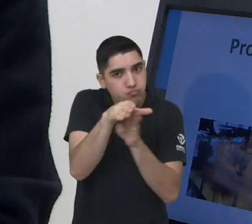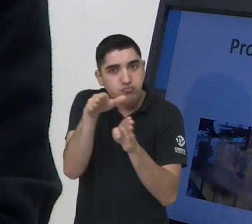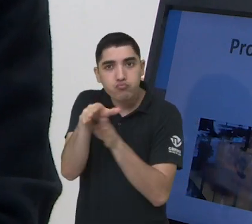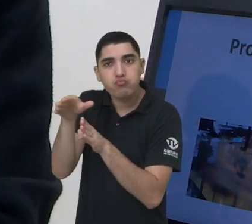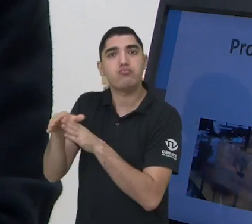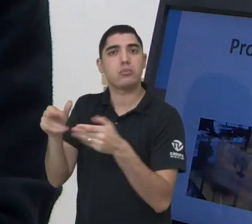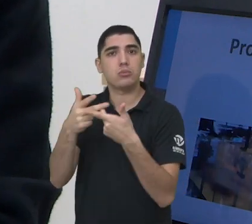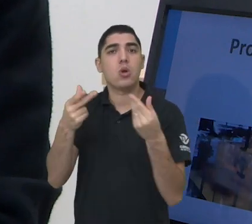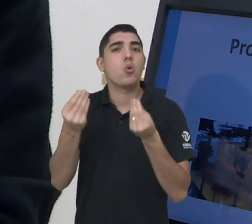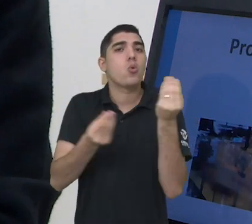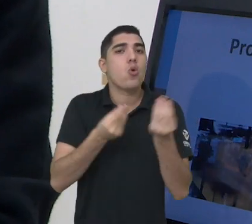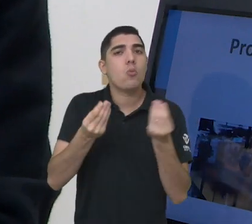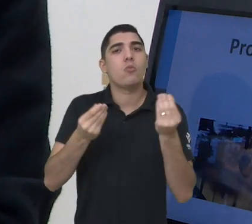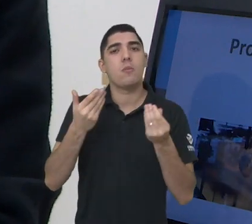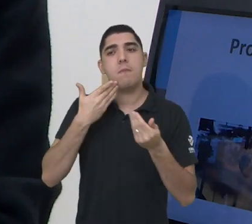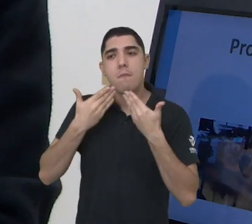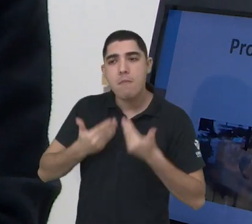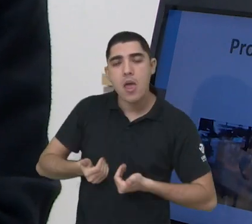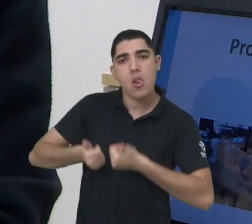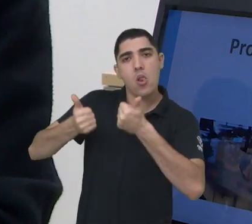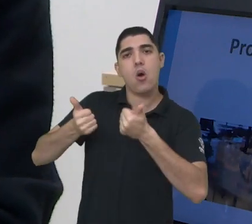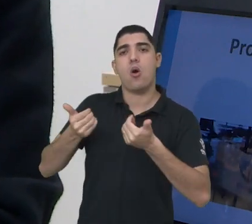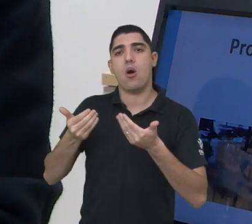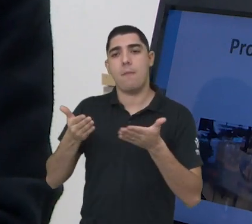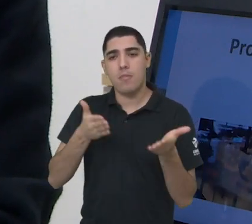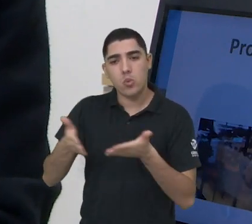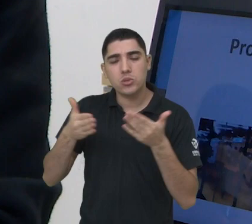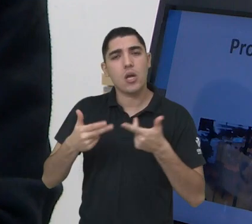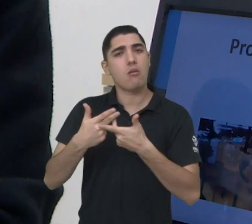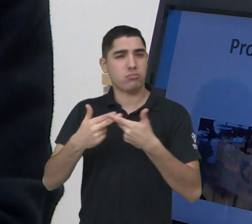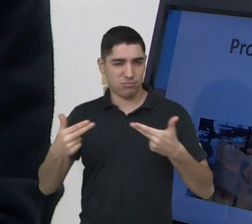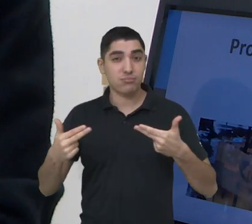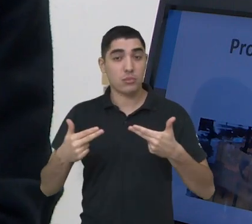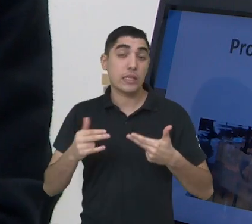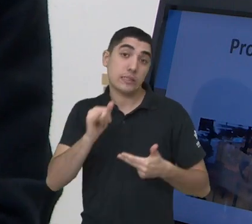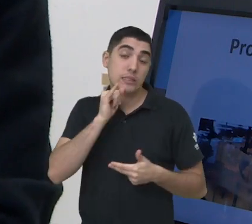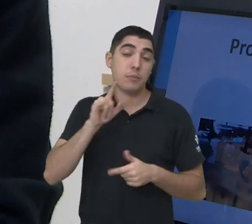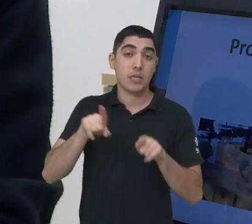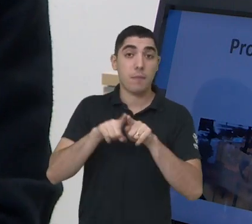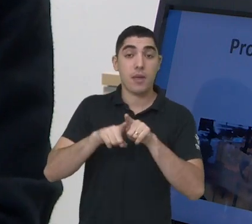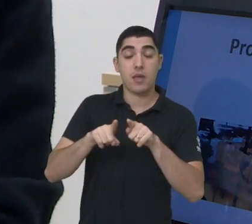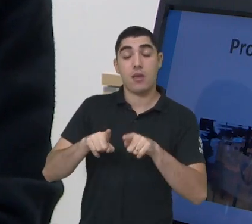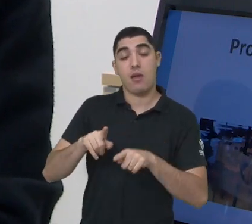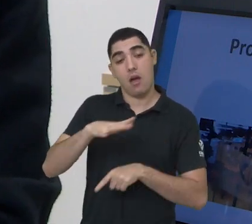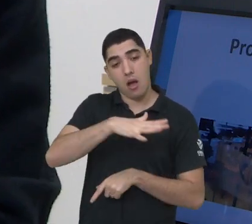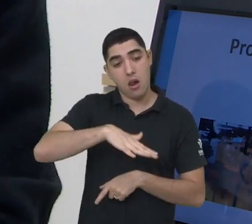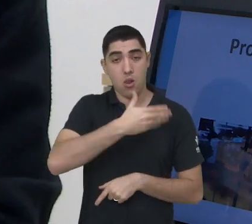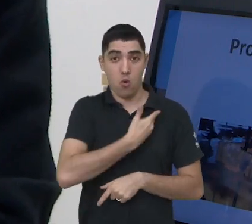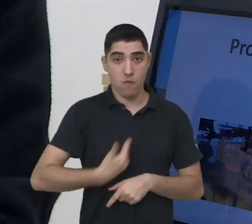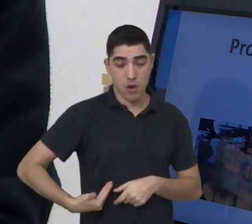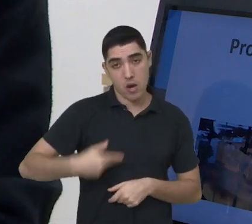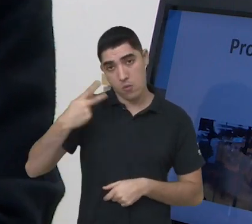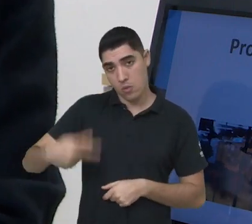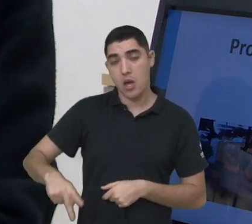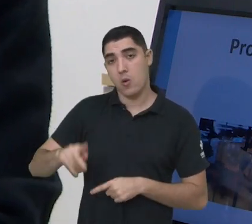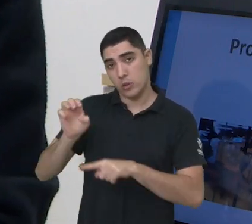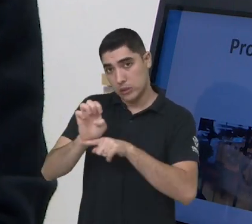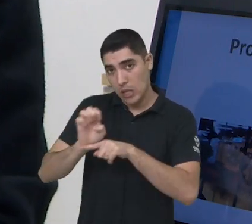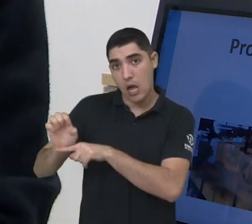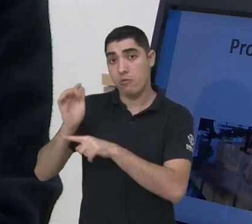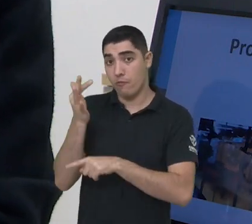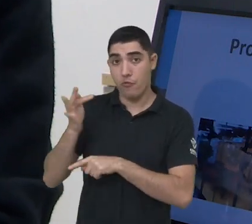de fomento, né? Então, atualmente, nós temos diversos programas do governo a nível